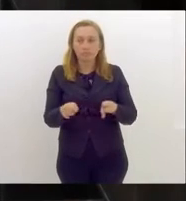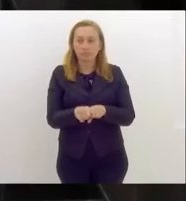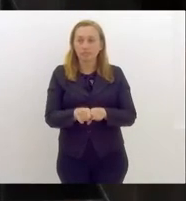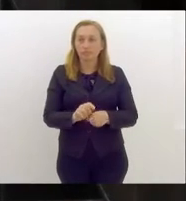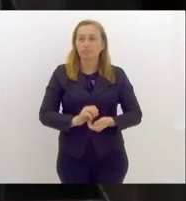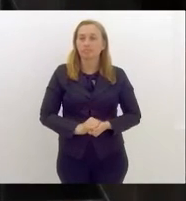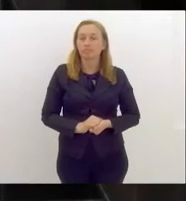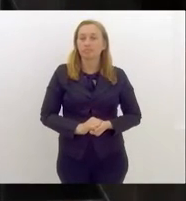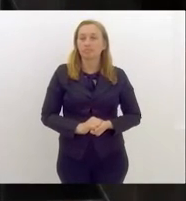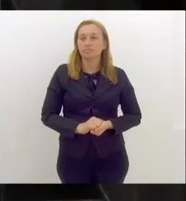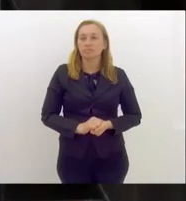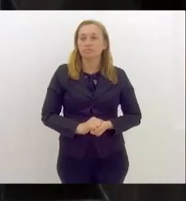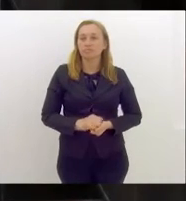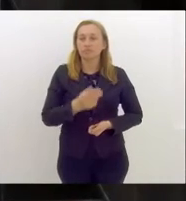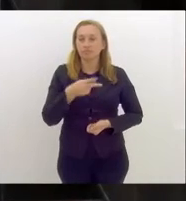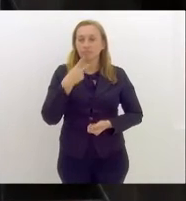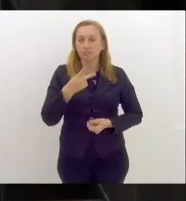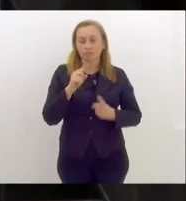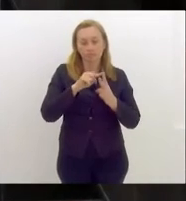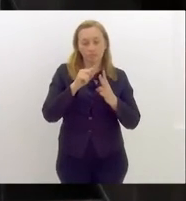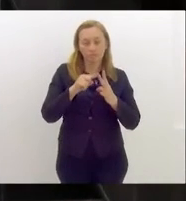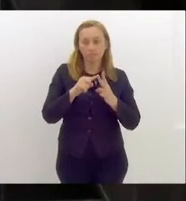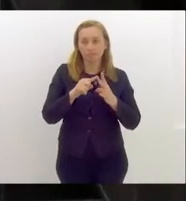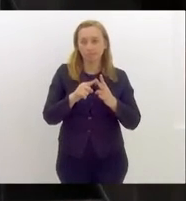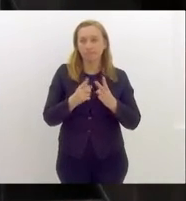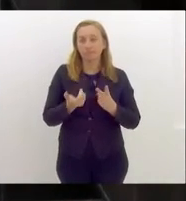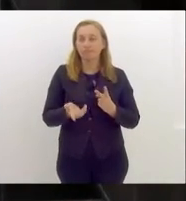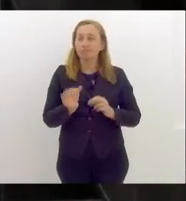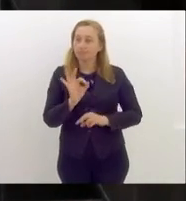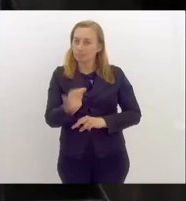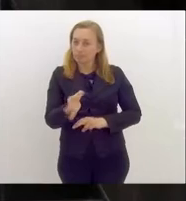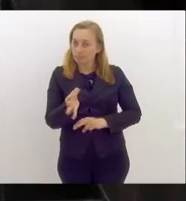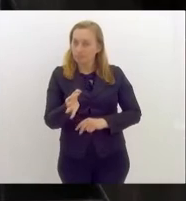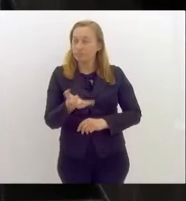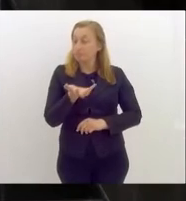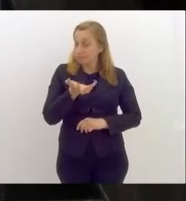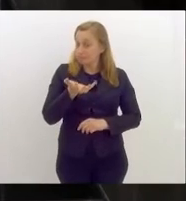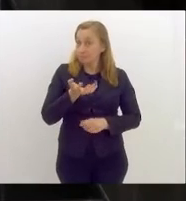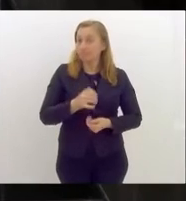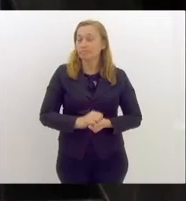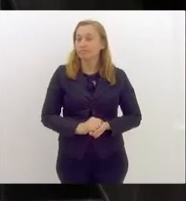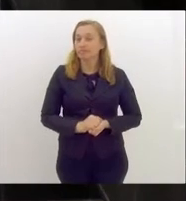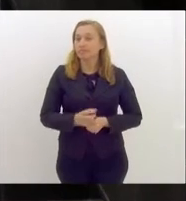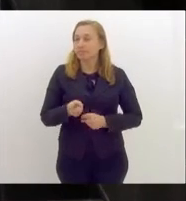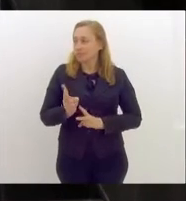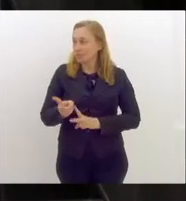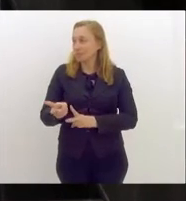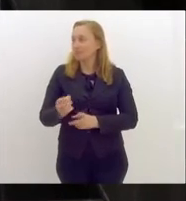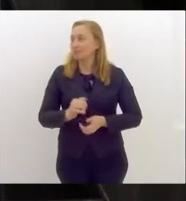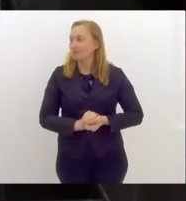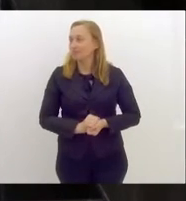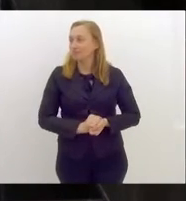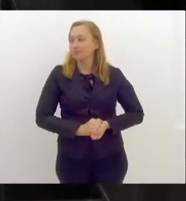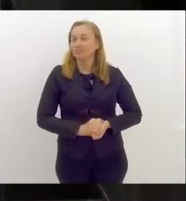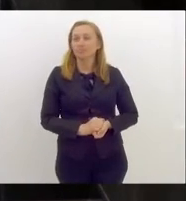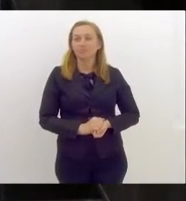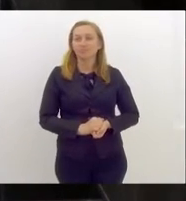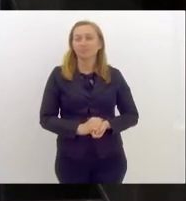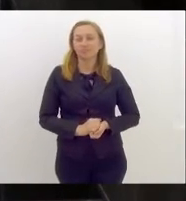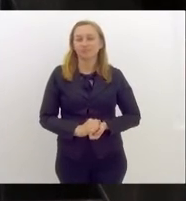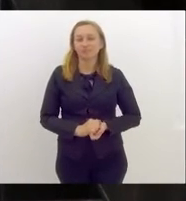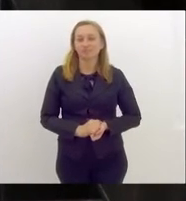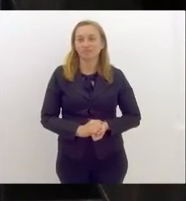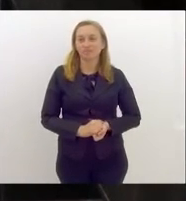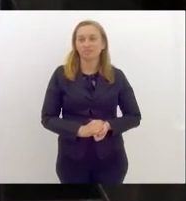queira abordar topicamente dois outros pontos mas evidentemente quero dar sequência a